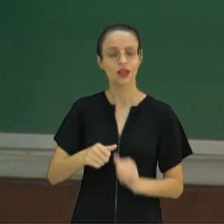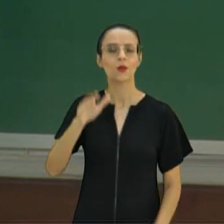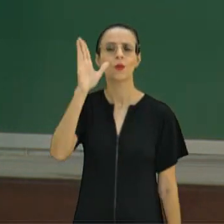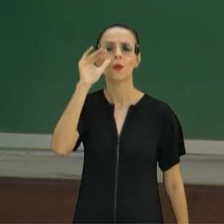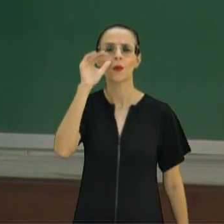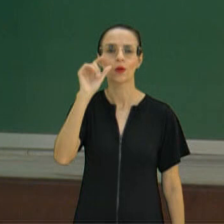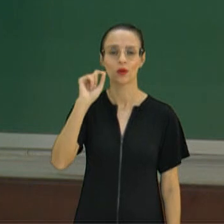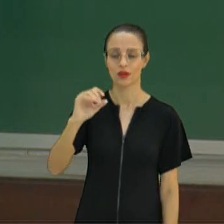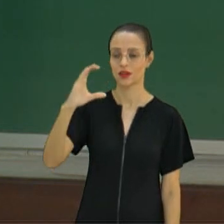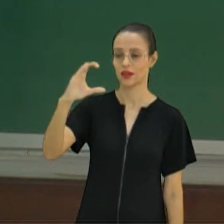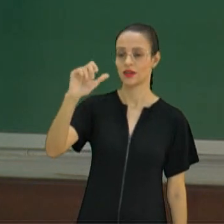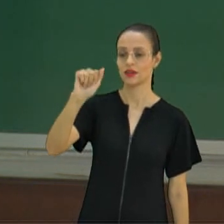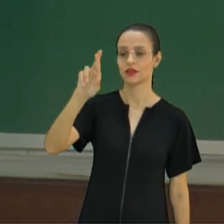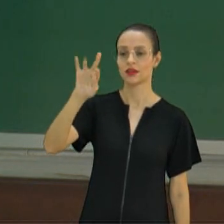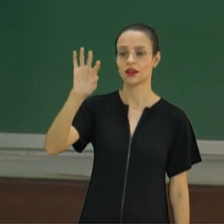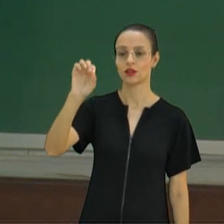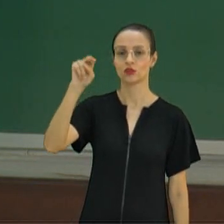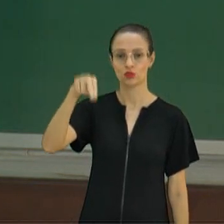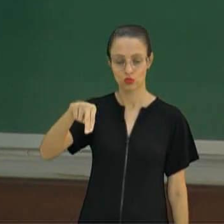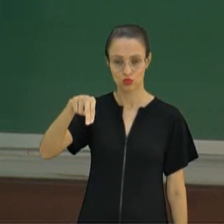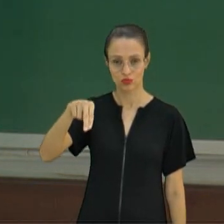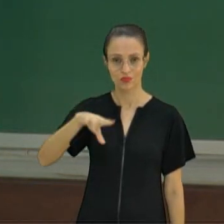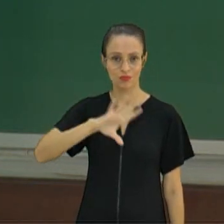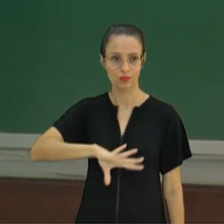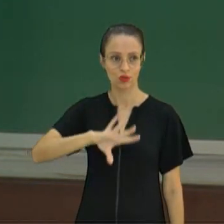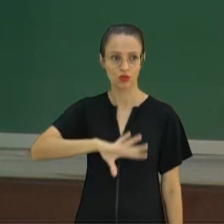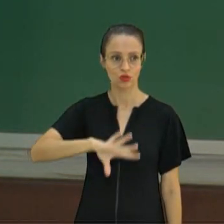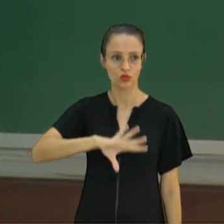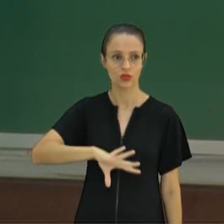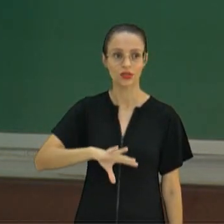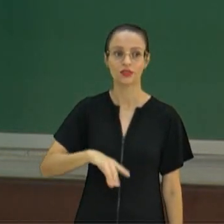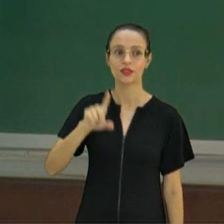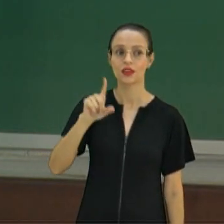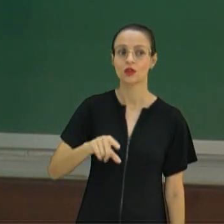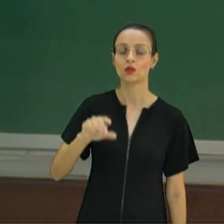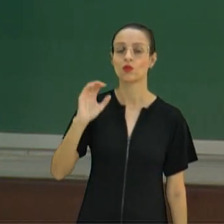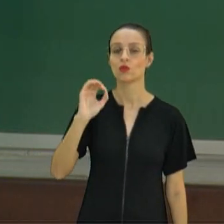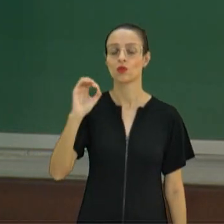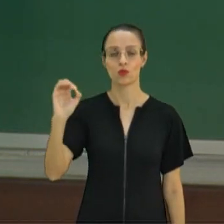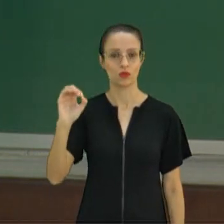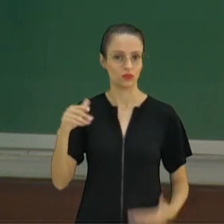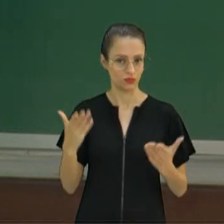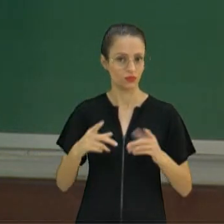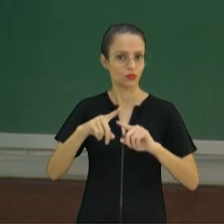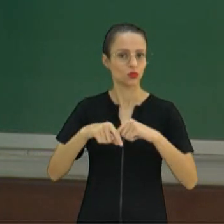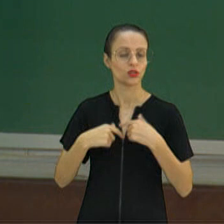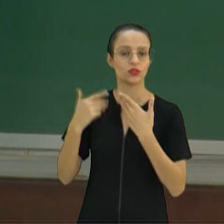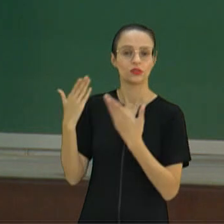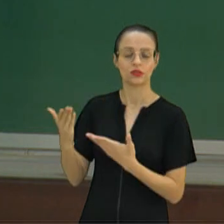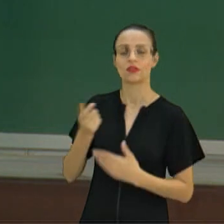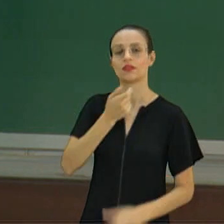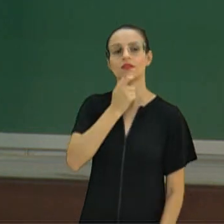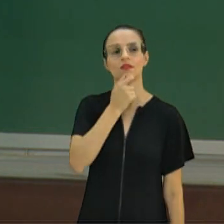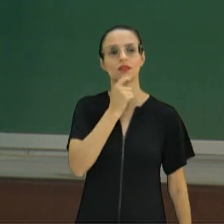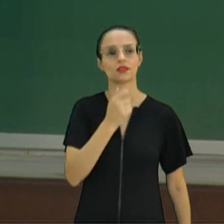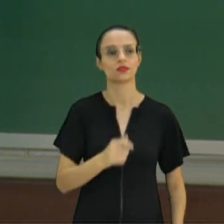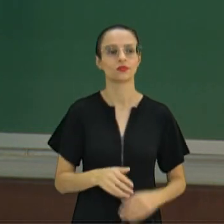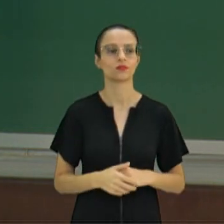curiosidade, cartoon em português é com um U e não com dois Os. Por isso, está aqui na forma